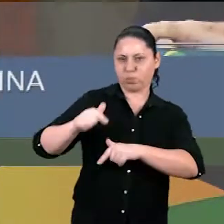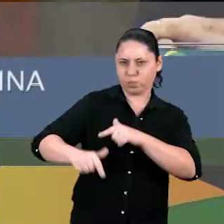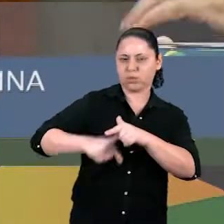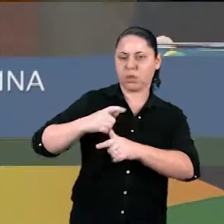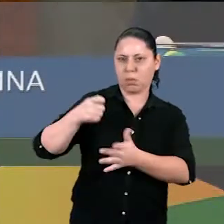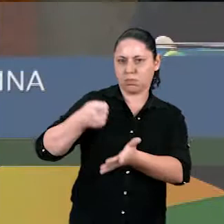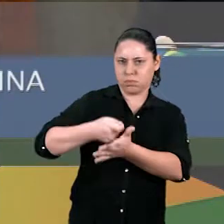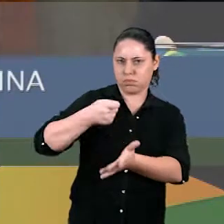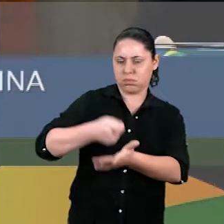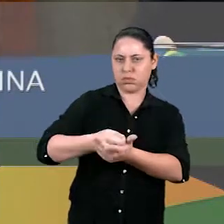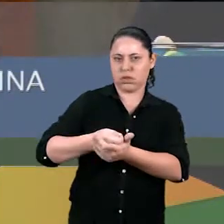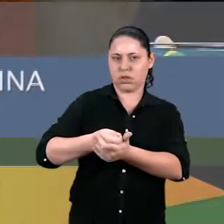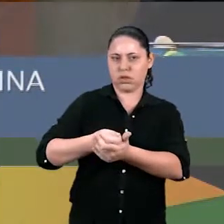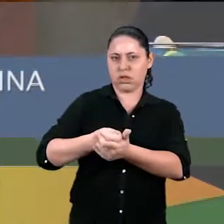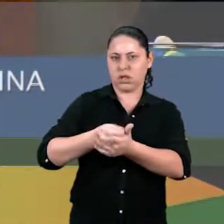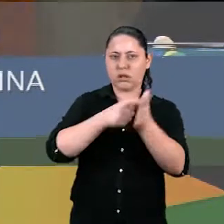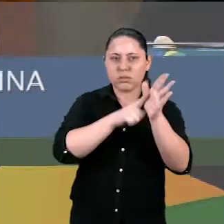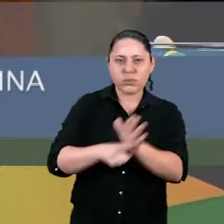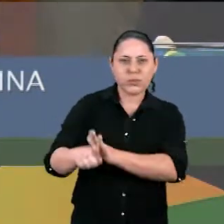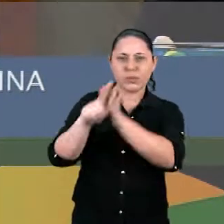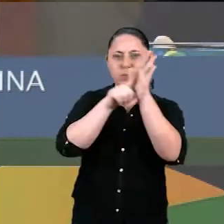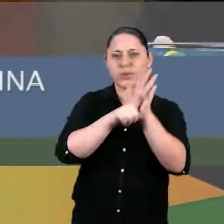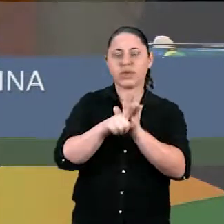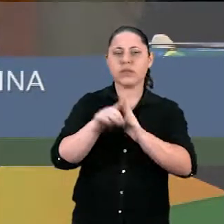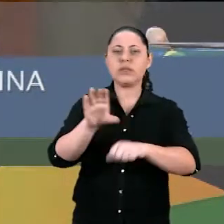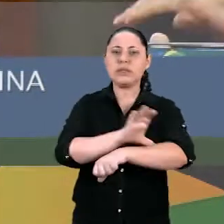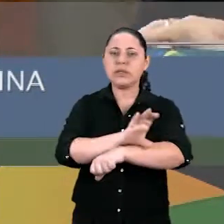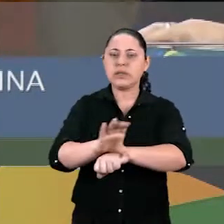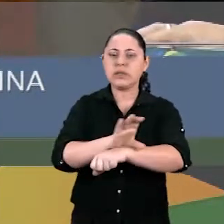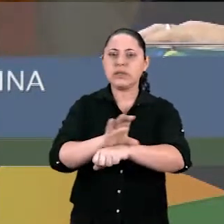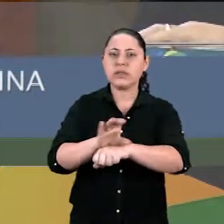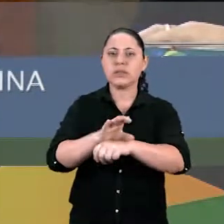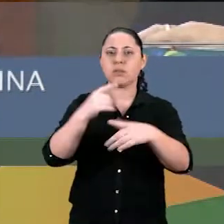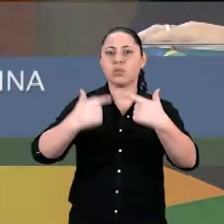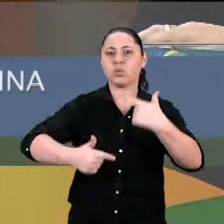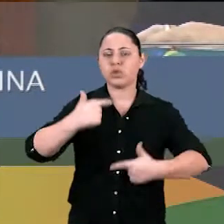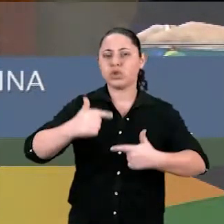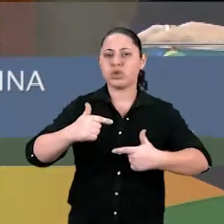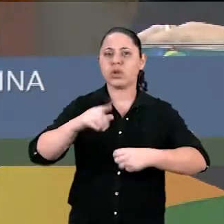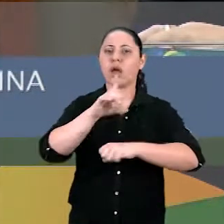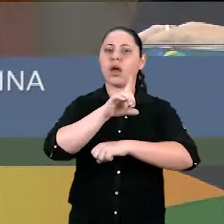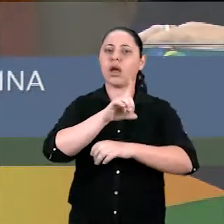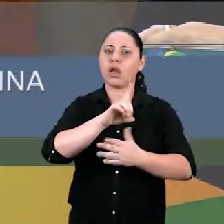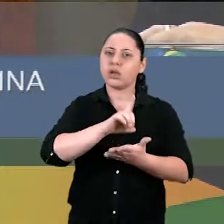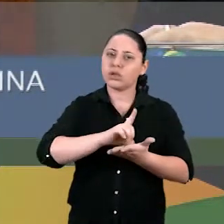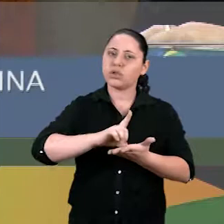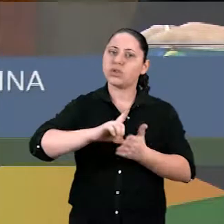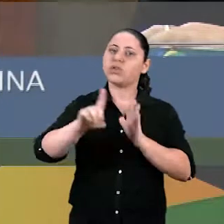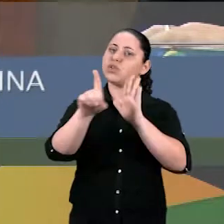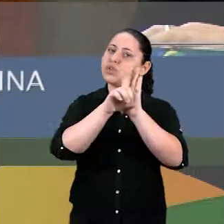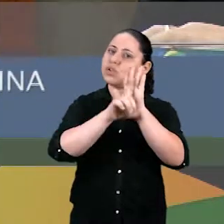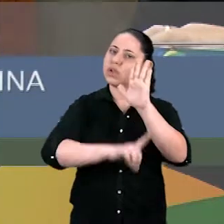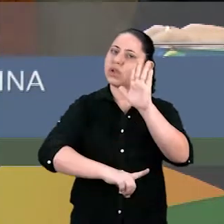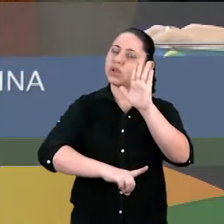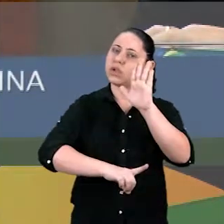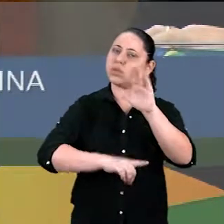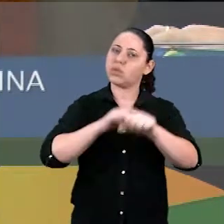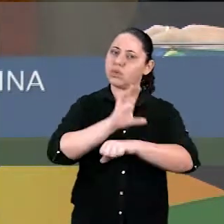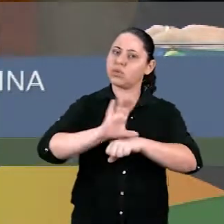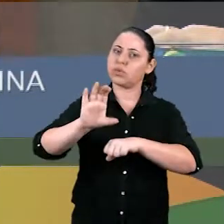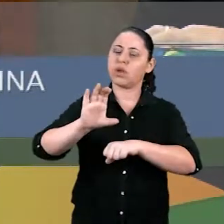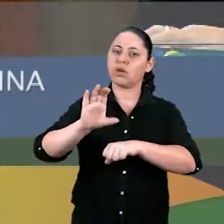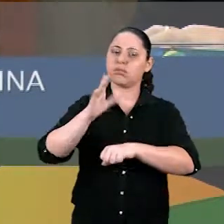que, tradicionalmente, nas análises de ciência política e também de direito constitucional, era